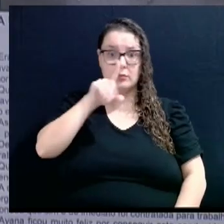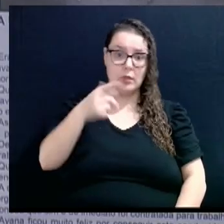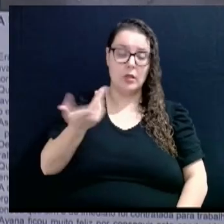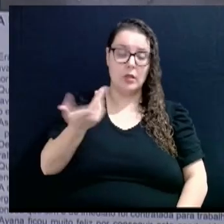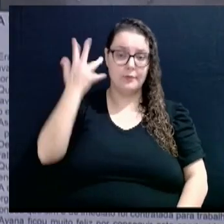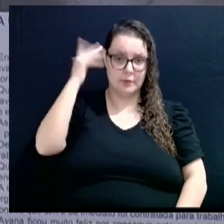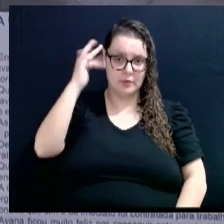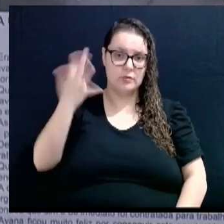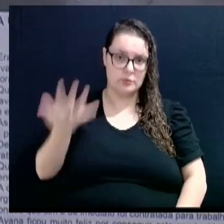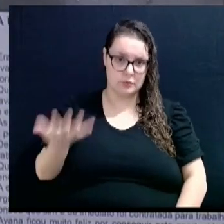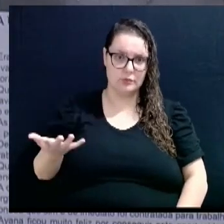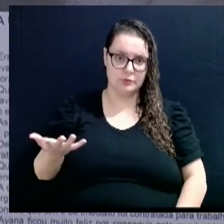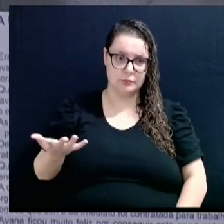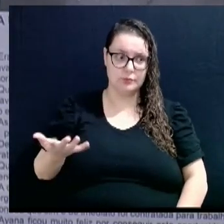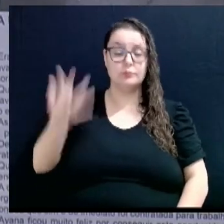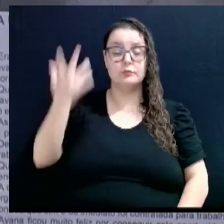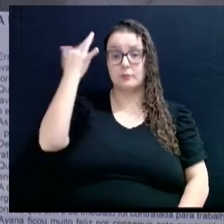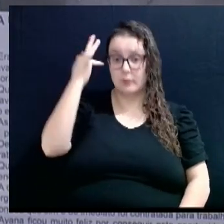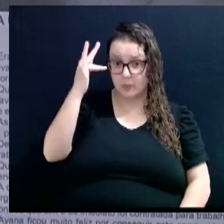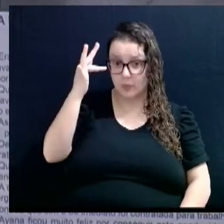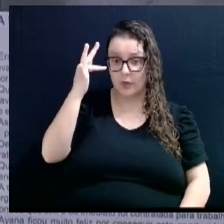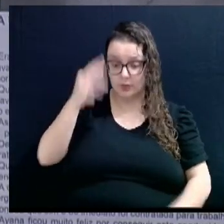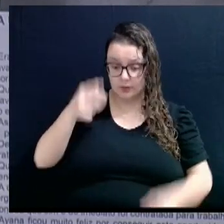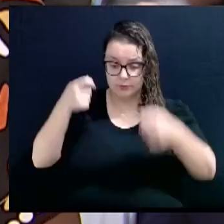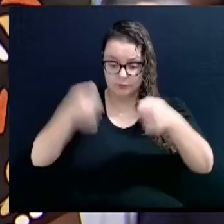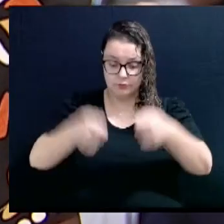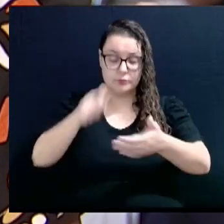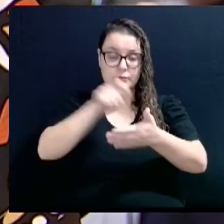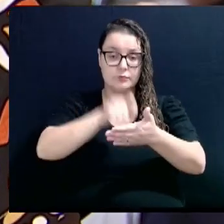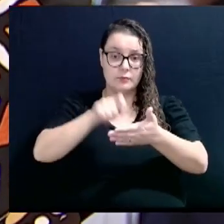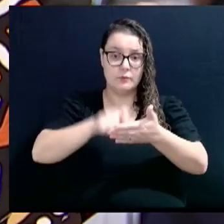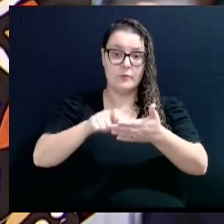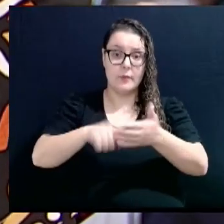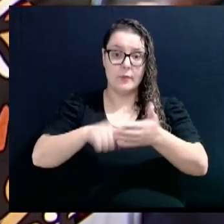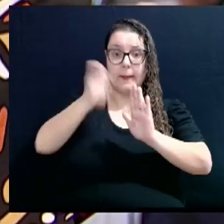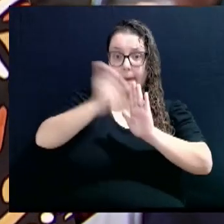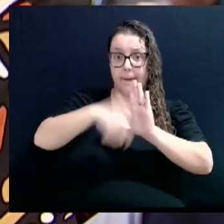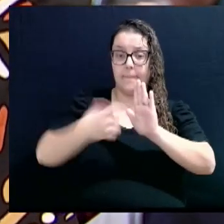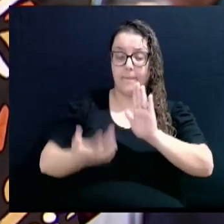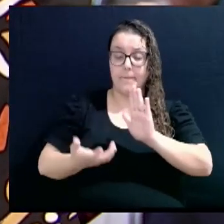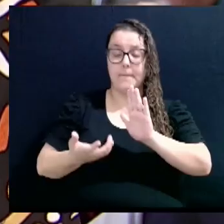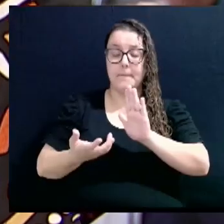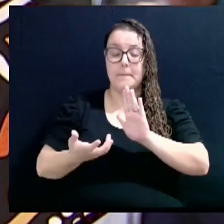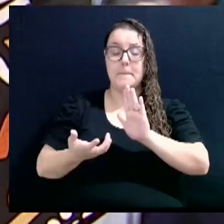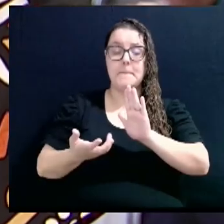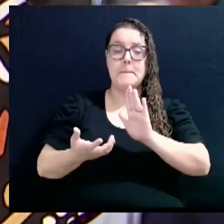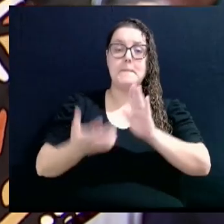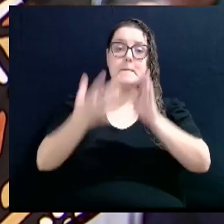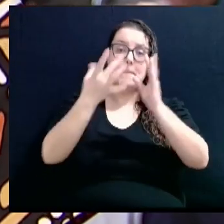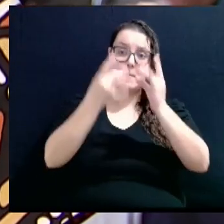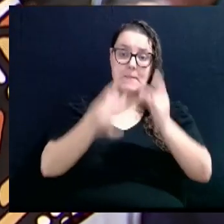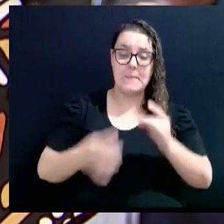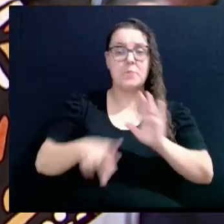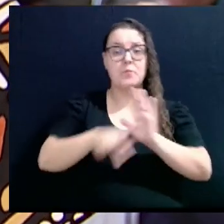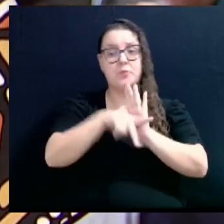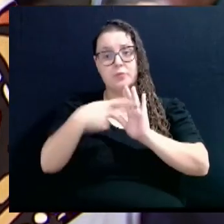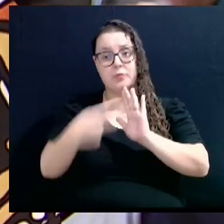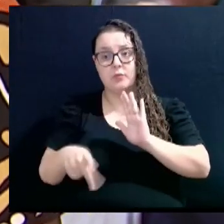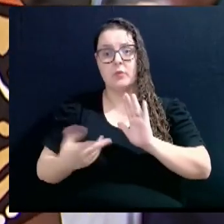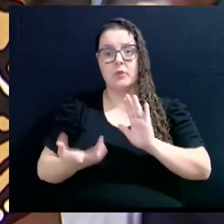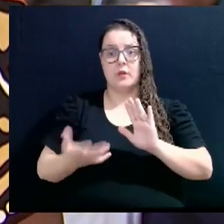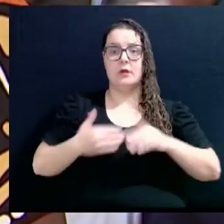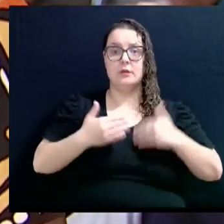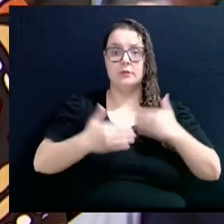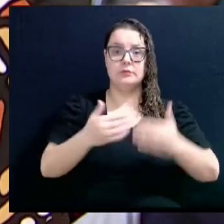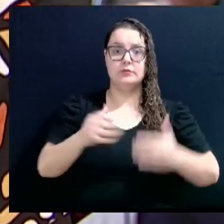a filosofia que constitui as escritas, os registros, elas compõem também parte desse processo. Então, o Informafricativo ele